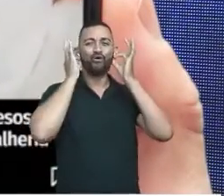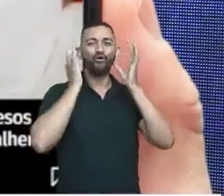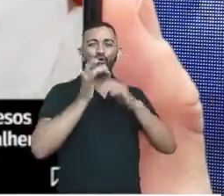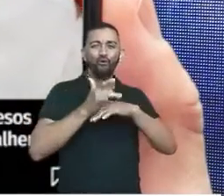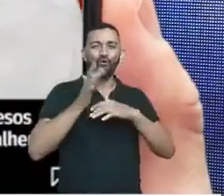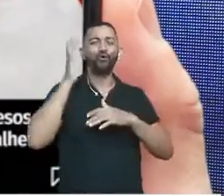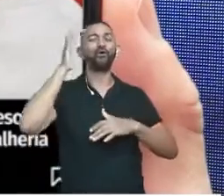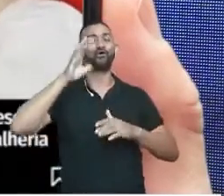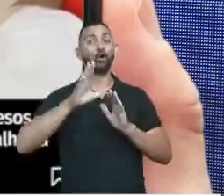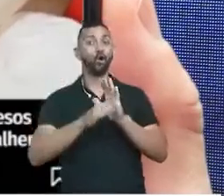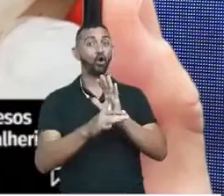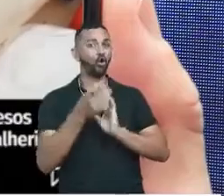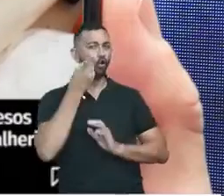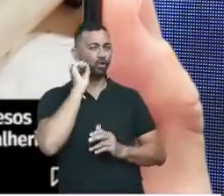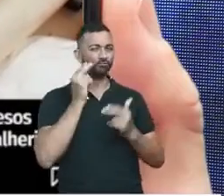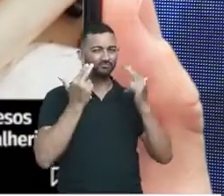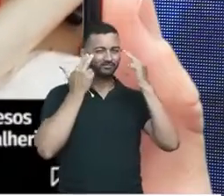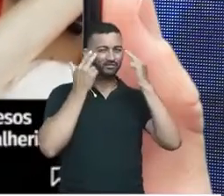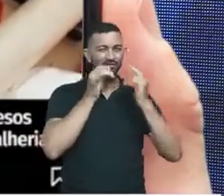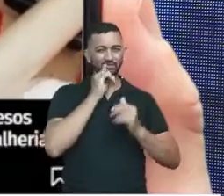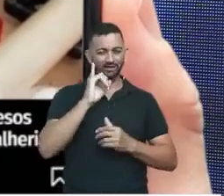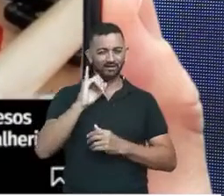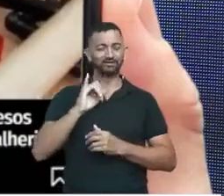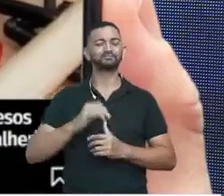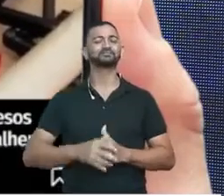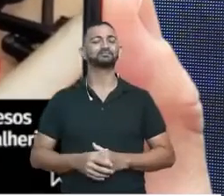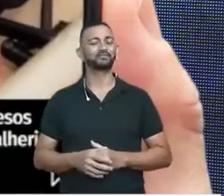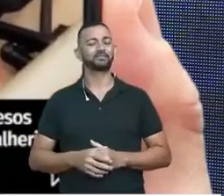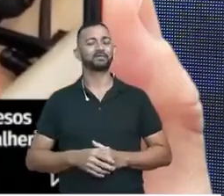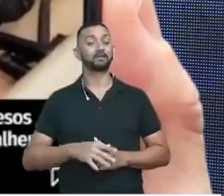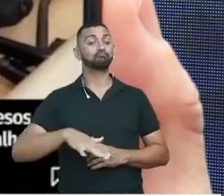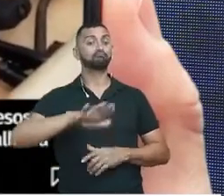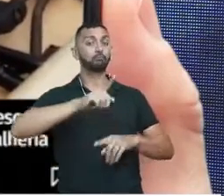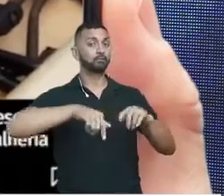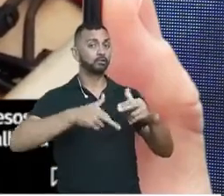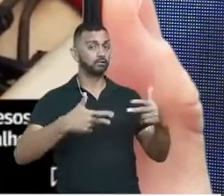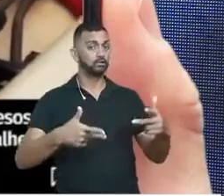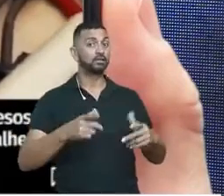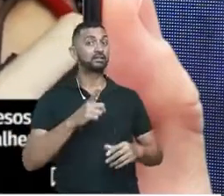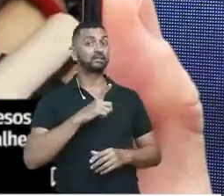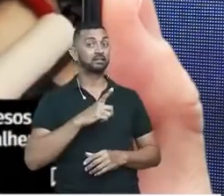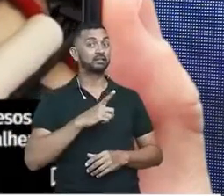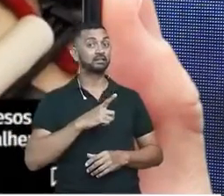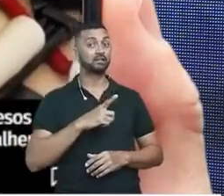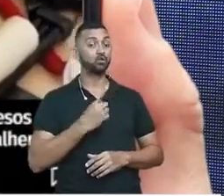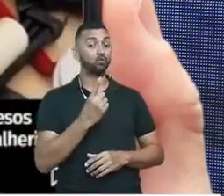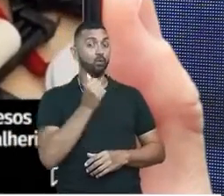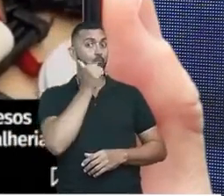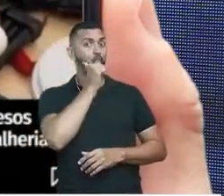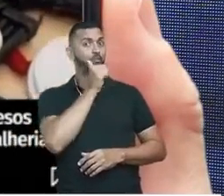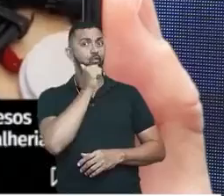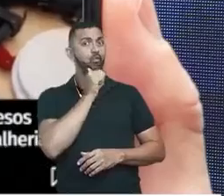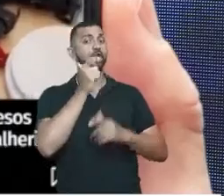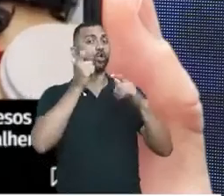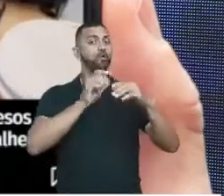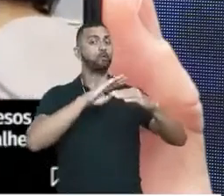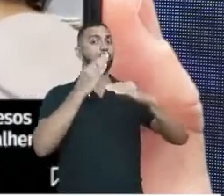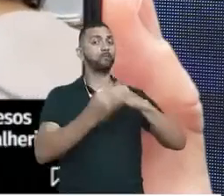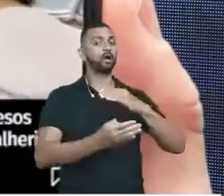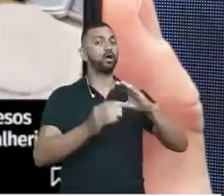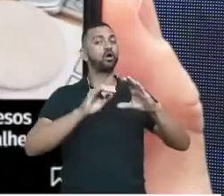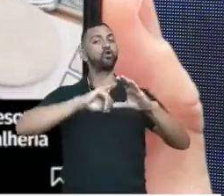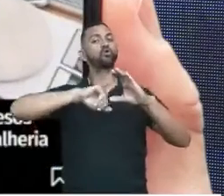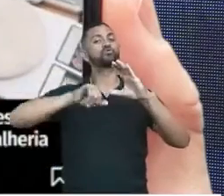jóias ouro que havia sido Roubados lá do shopping da loja do Shopping E essas peças estavam em com uma mulher